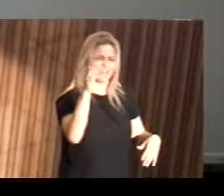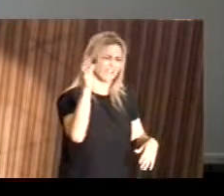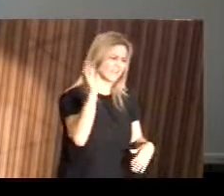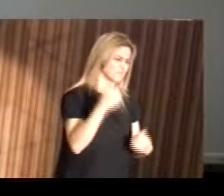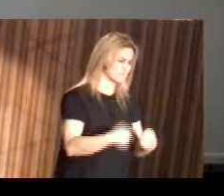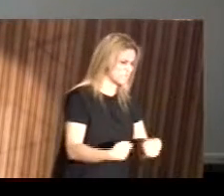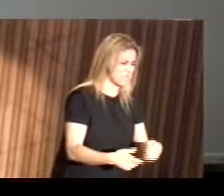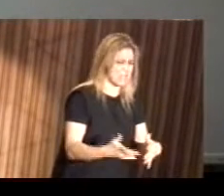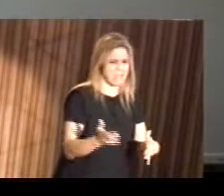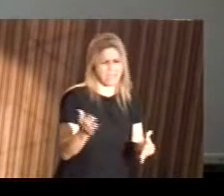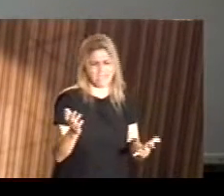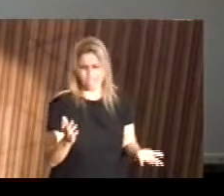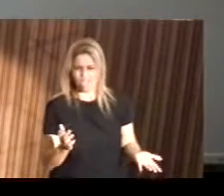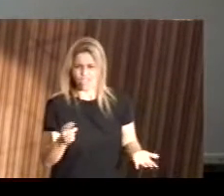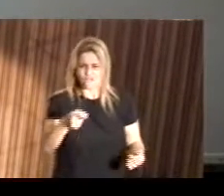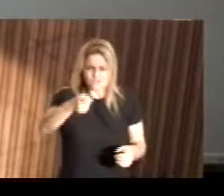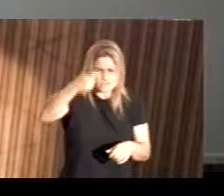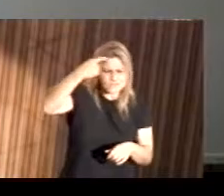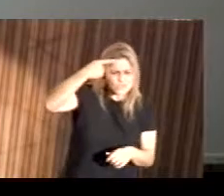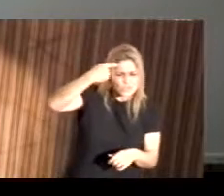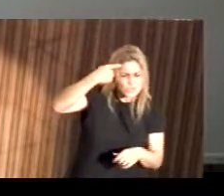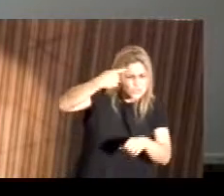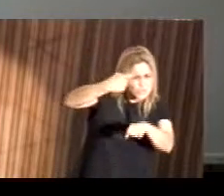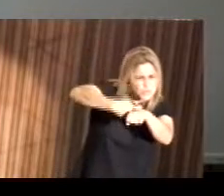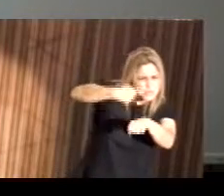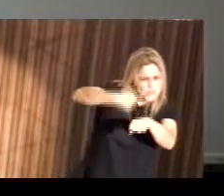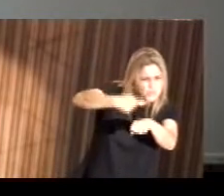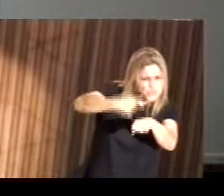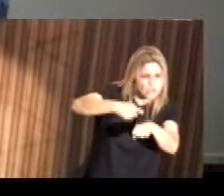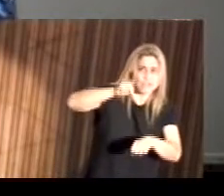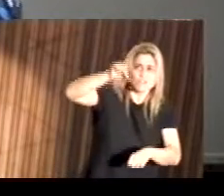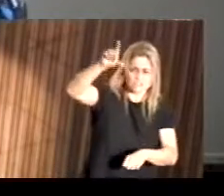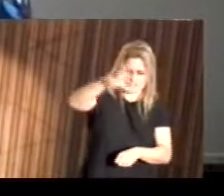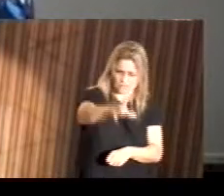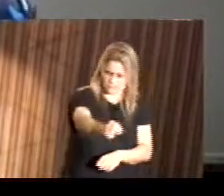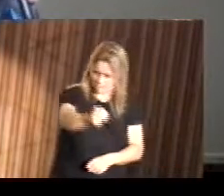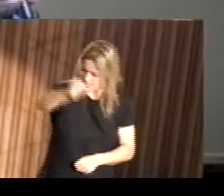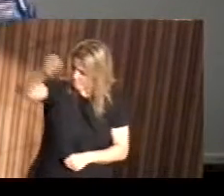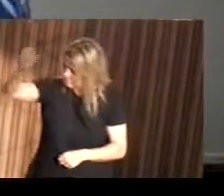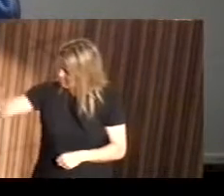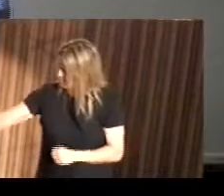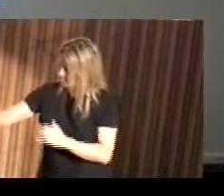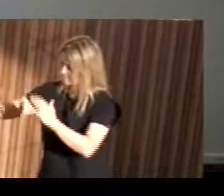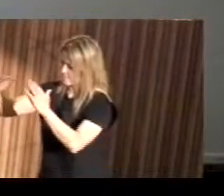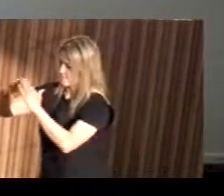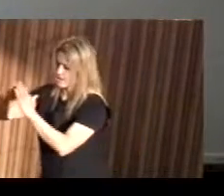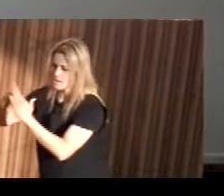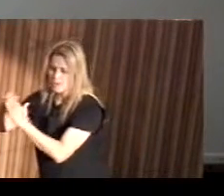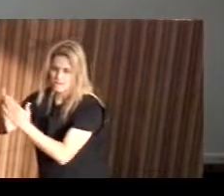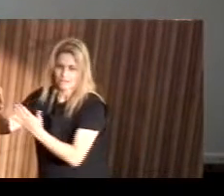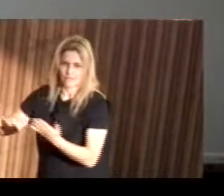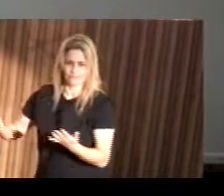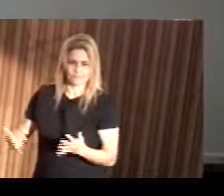não entende, é cabeça dura, Ele vai te botar um barraco numa favela.